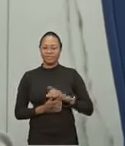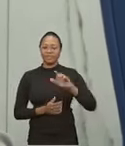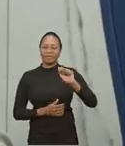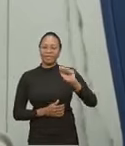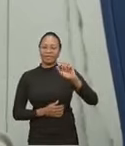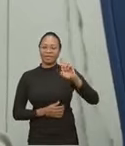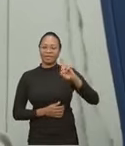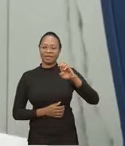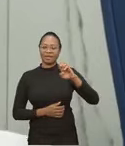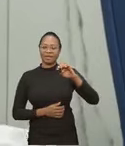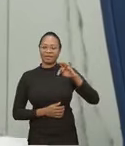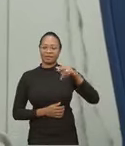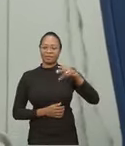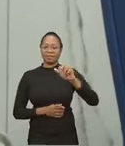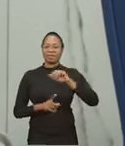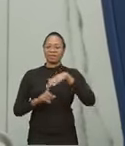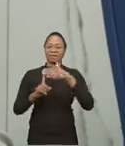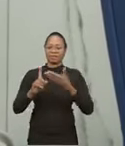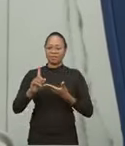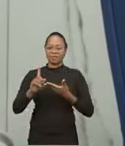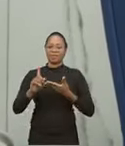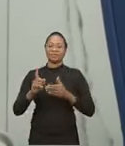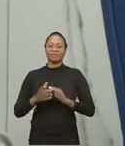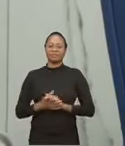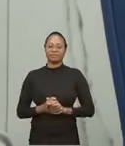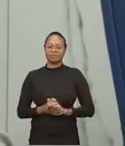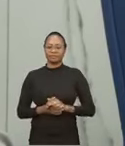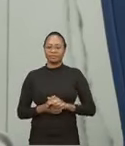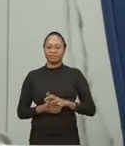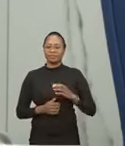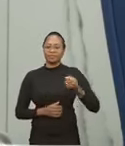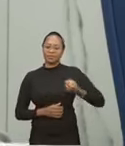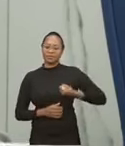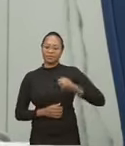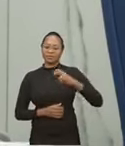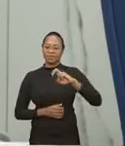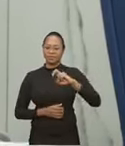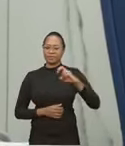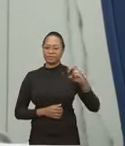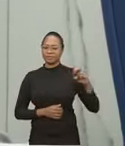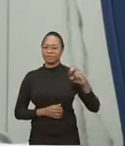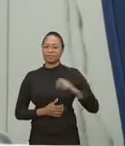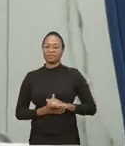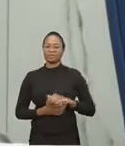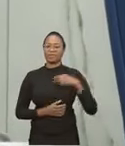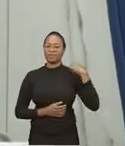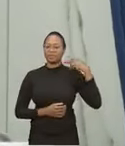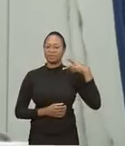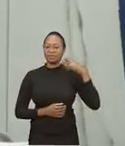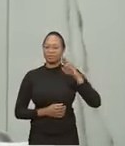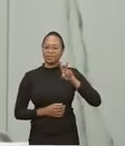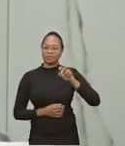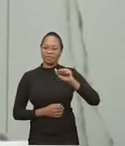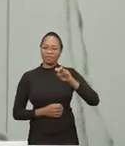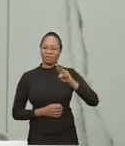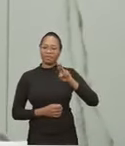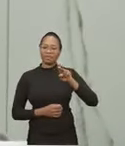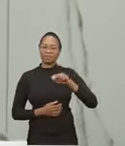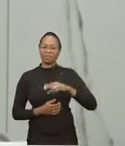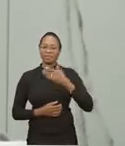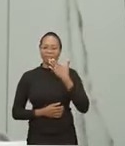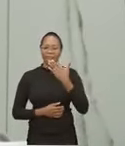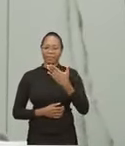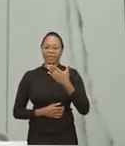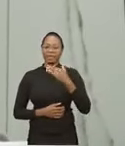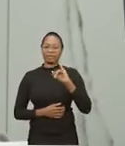Lopes Fernandes e da outras providências. Projeto de resolução de número 255, de autoria do vereador Vaval, PSDB, concede a